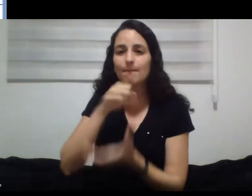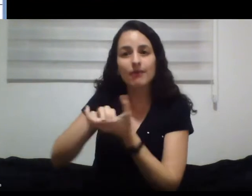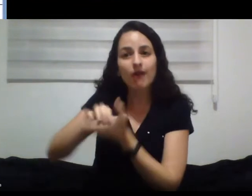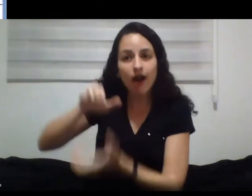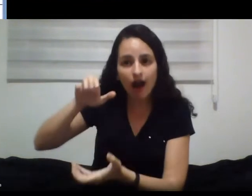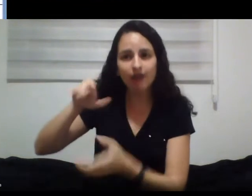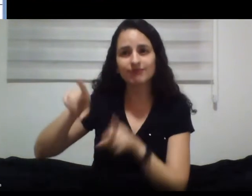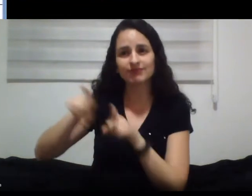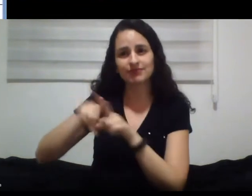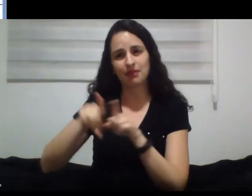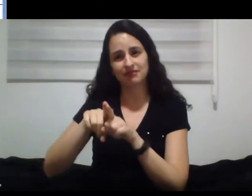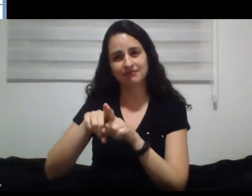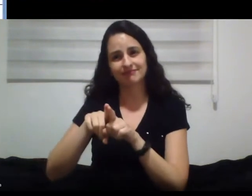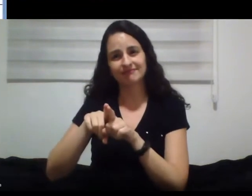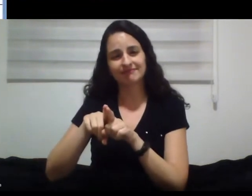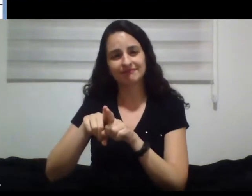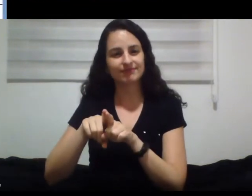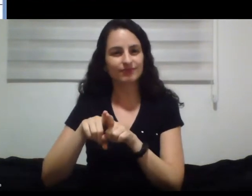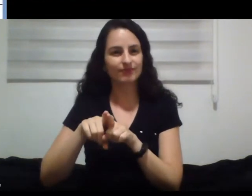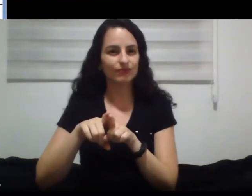Boa, Ailton.